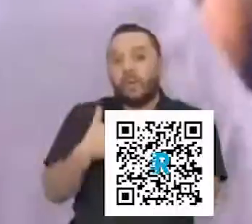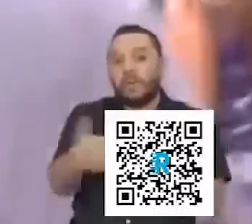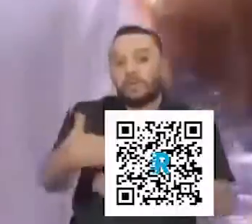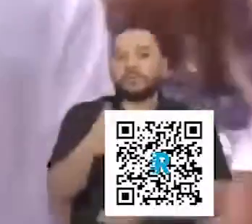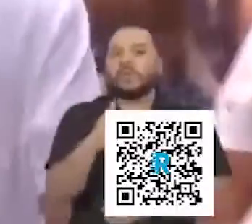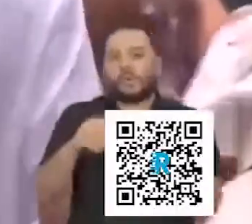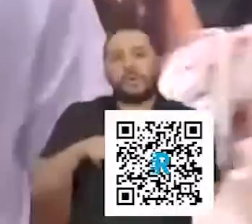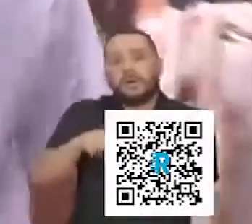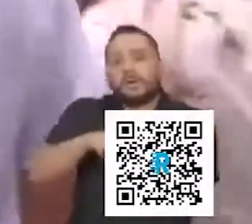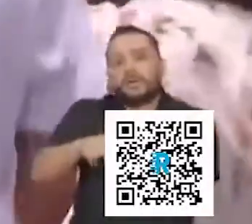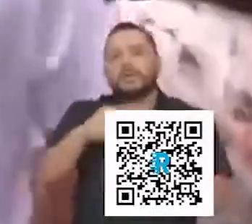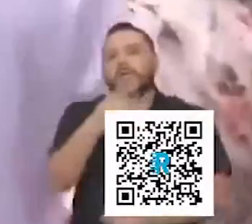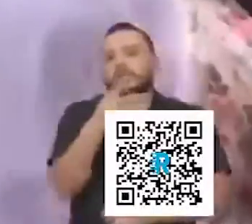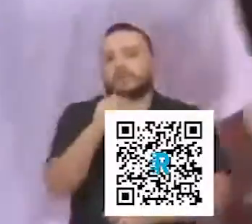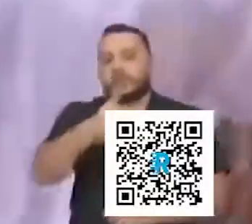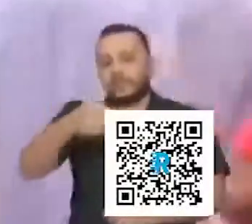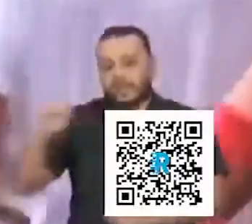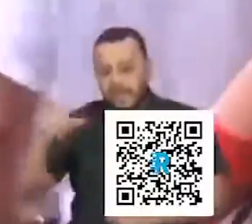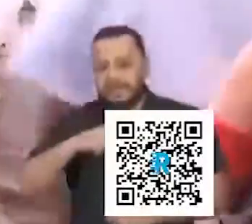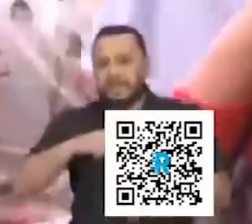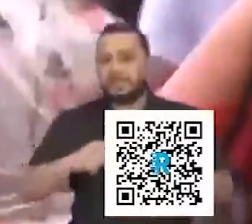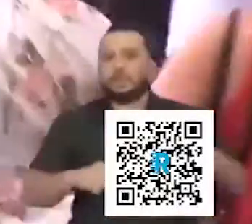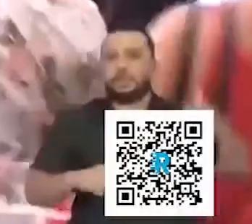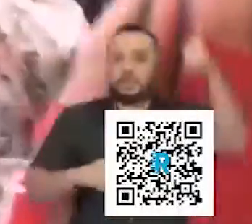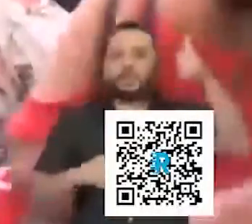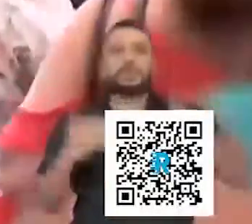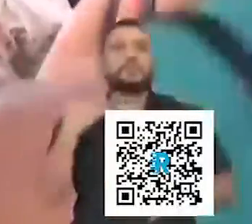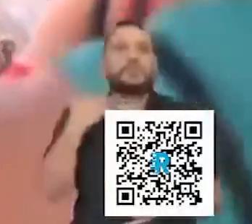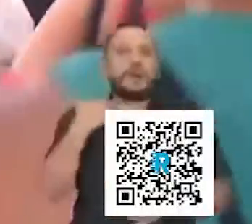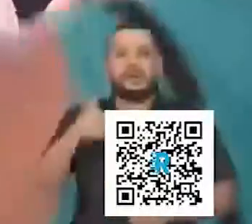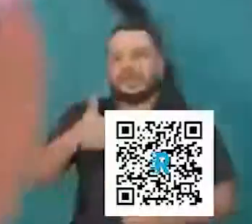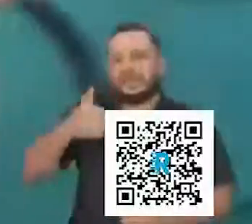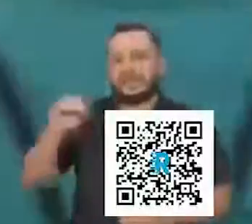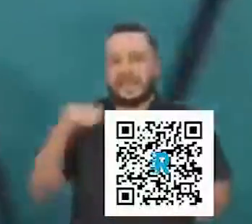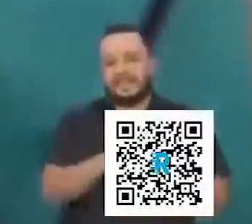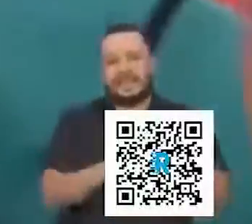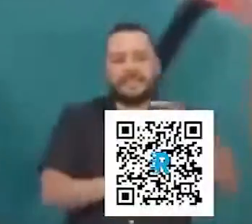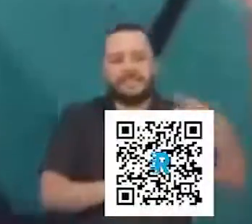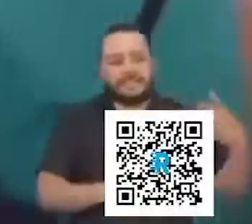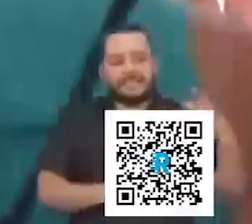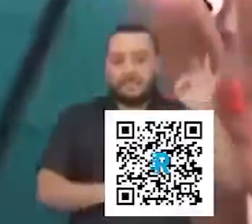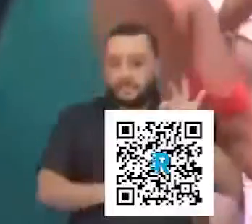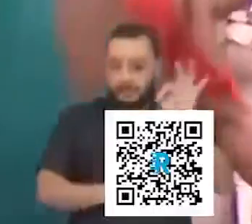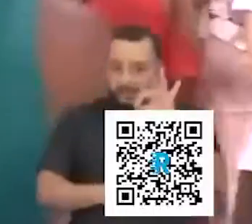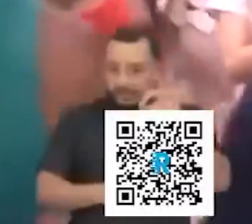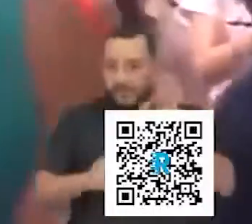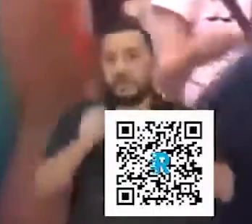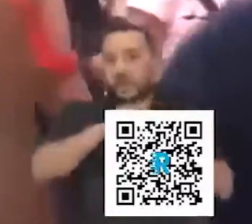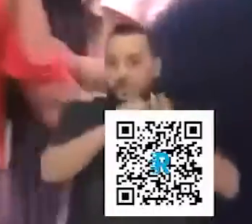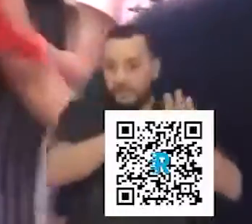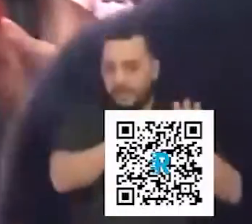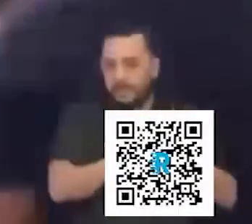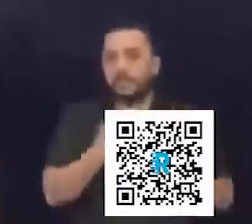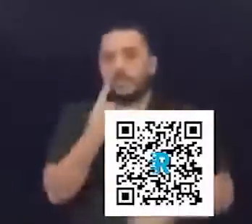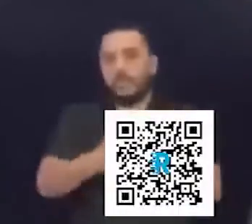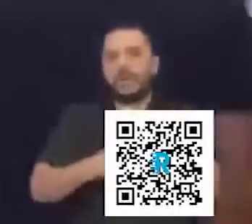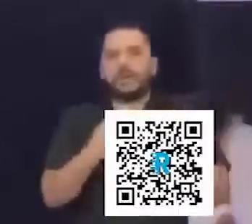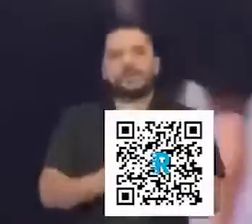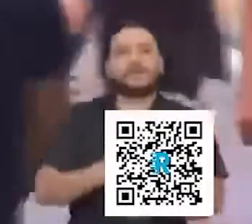2010. Os juros dos cartões de crédito nos grandes bancos variam de 10 a 13% ao mês. No ano, chegam